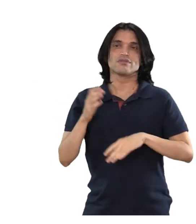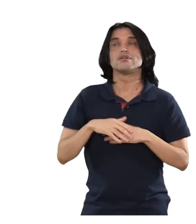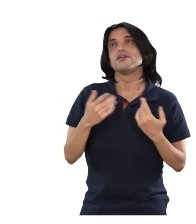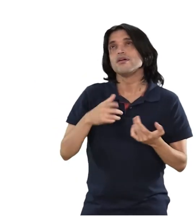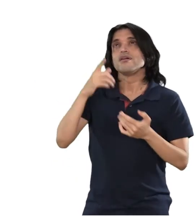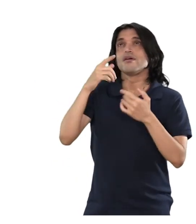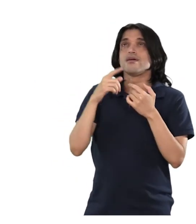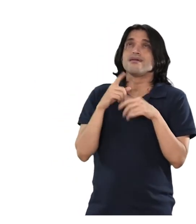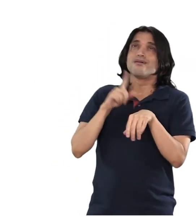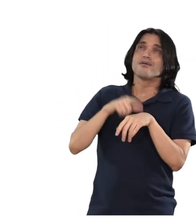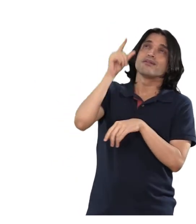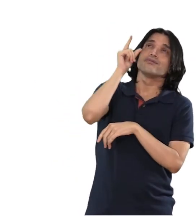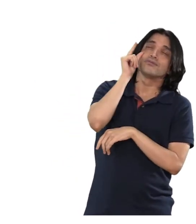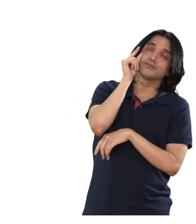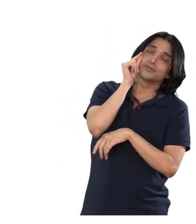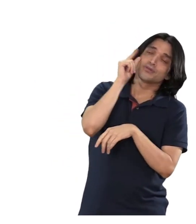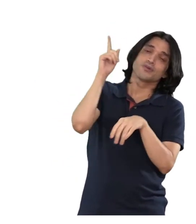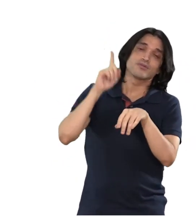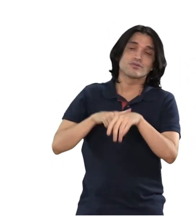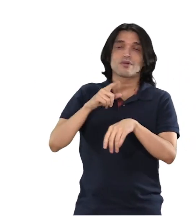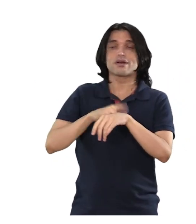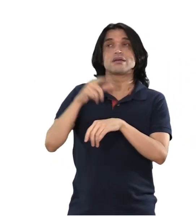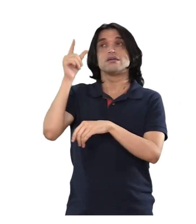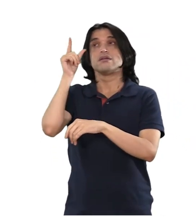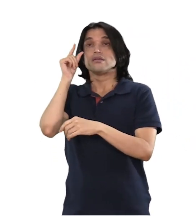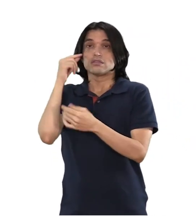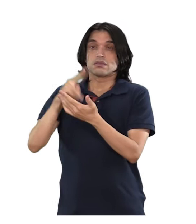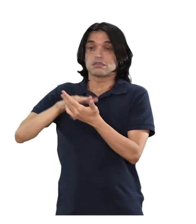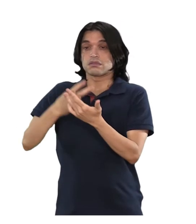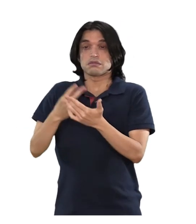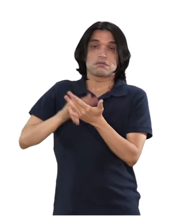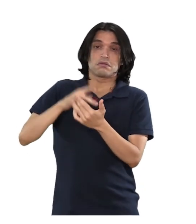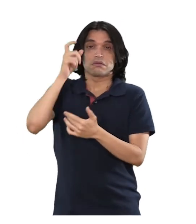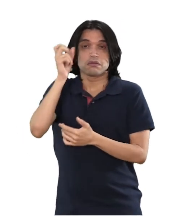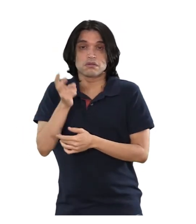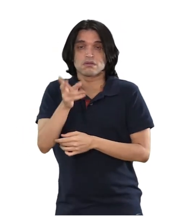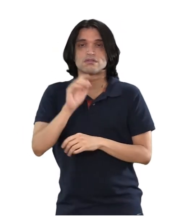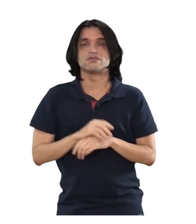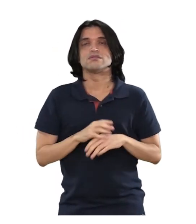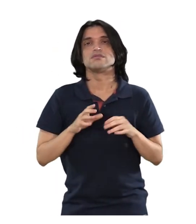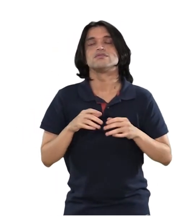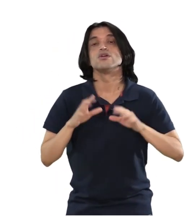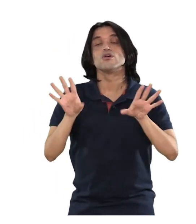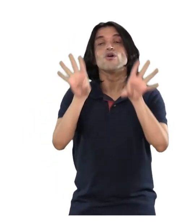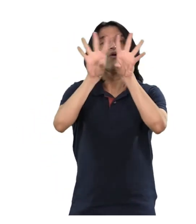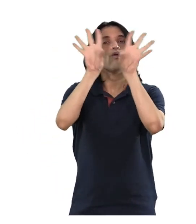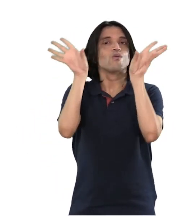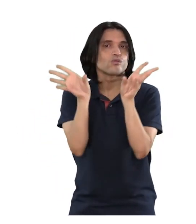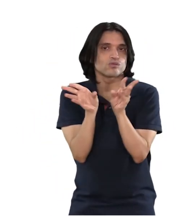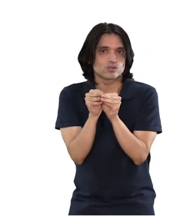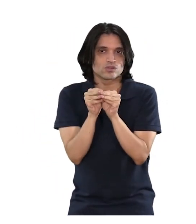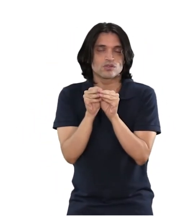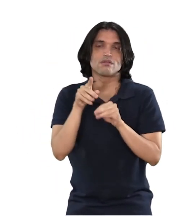Orações conclusivas estabelecem uma consequência em relação ao que consta na oração anterior. Além